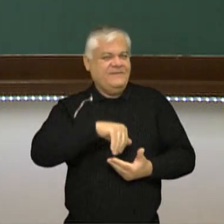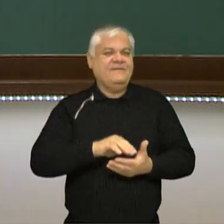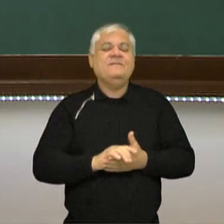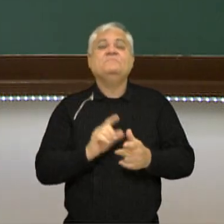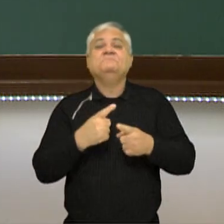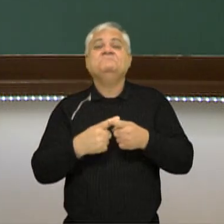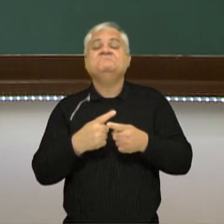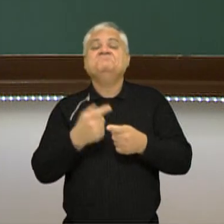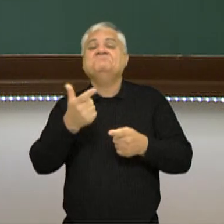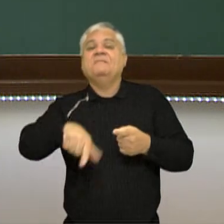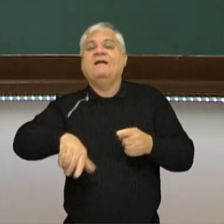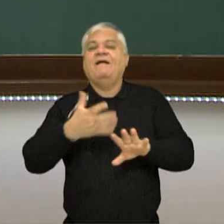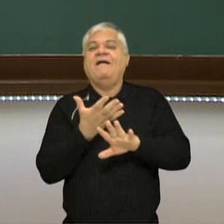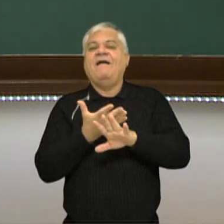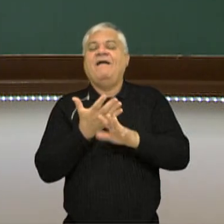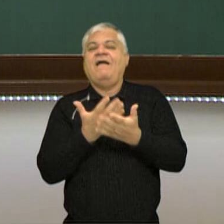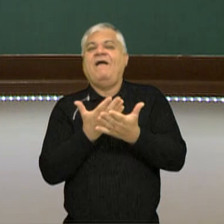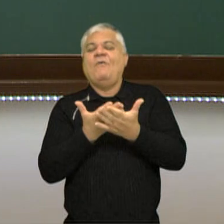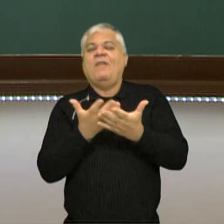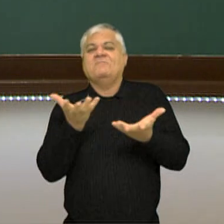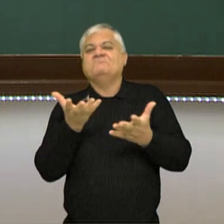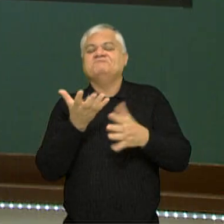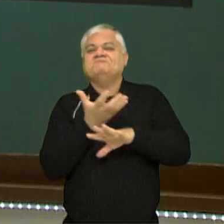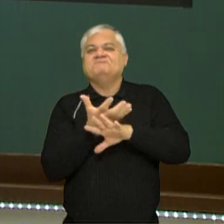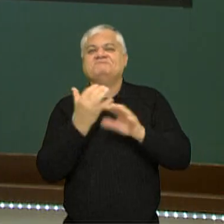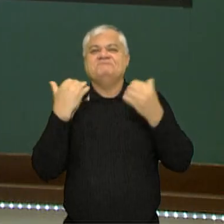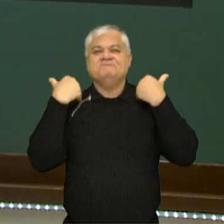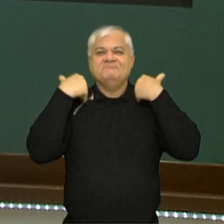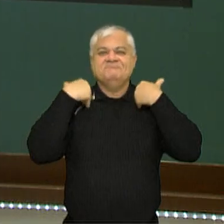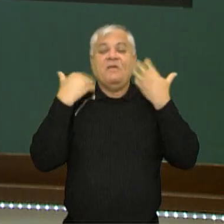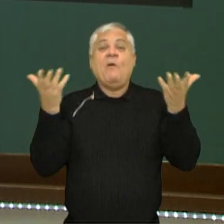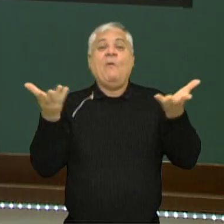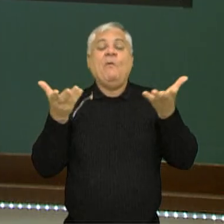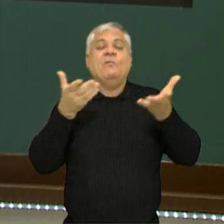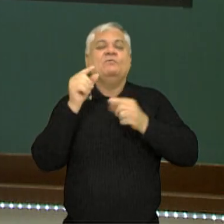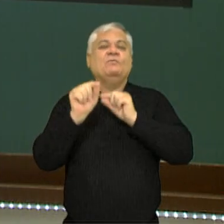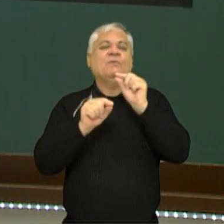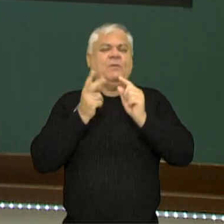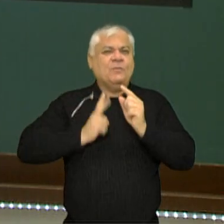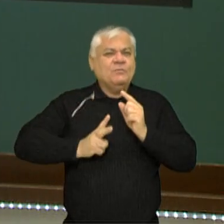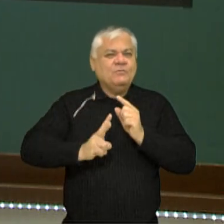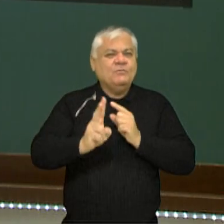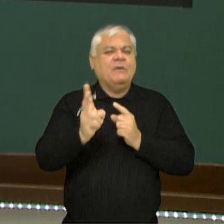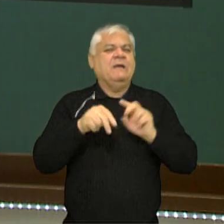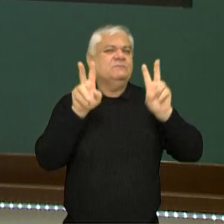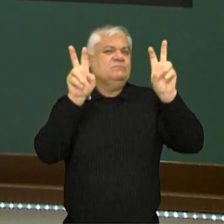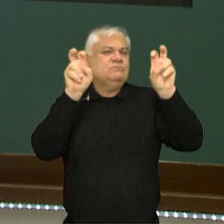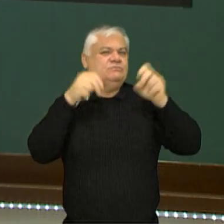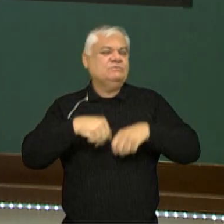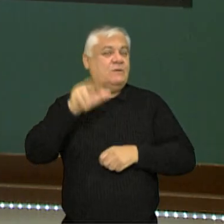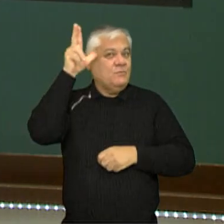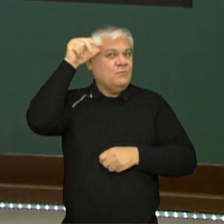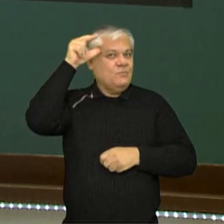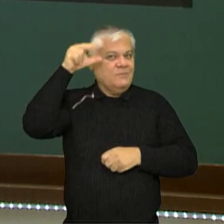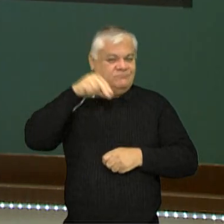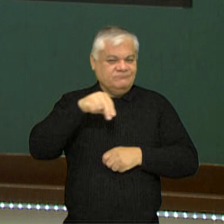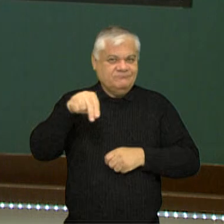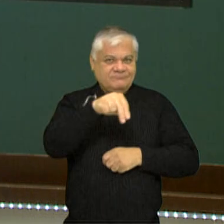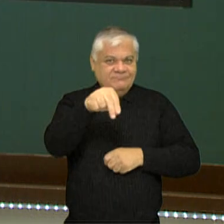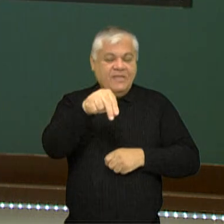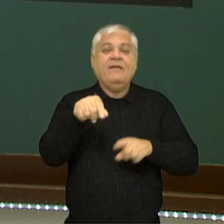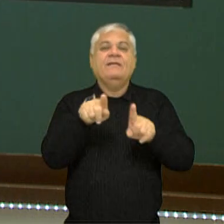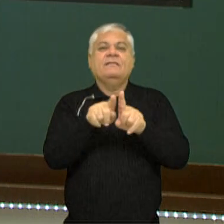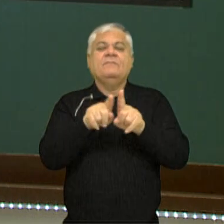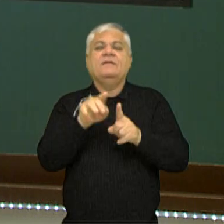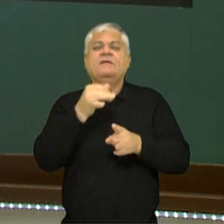aqui para mais uma aula. E hoje nós vamos continuar conversando sobre o xadrez e vamos falar